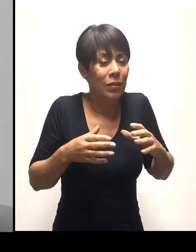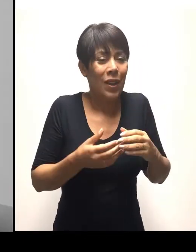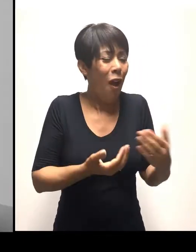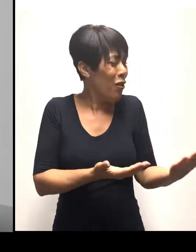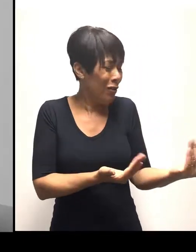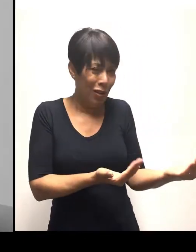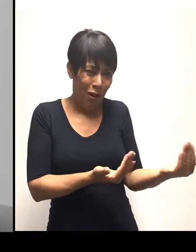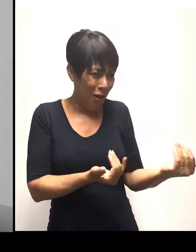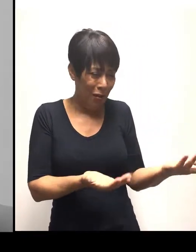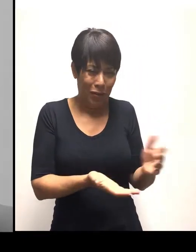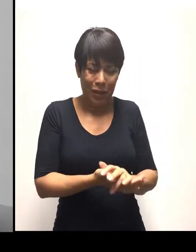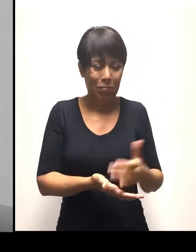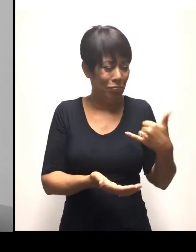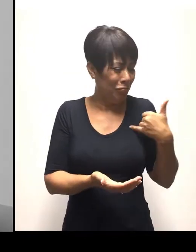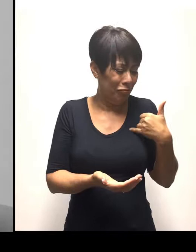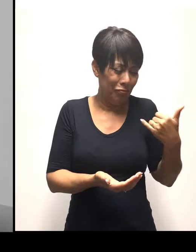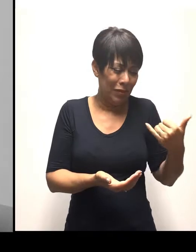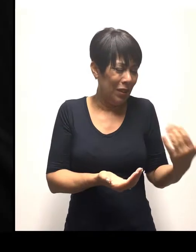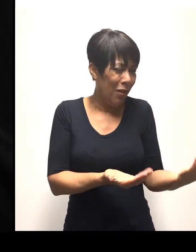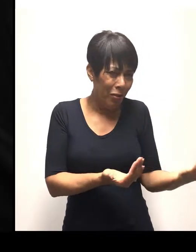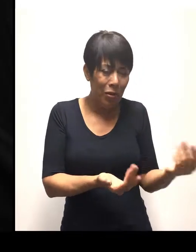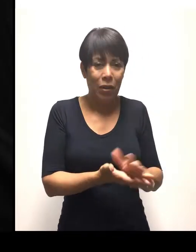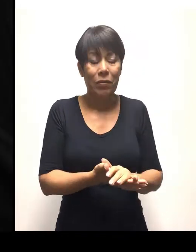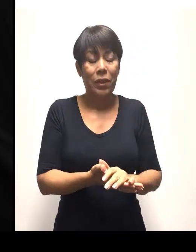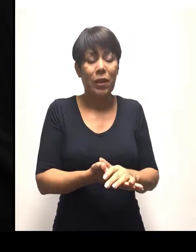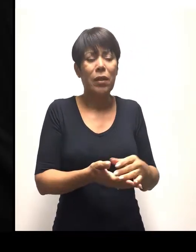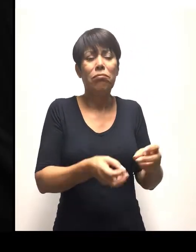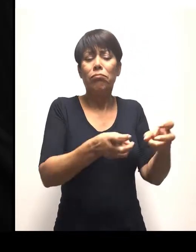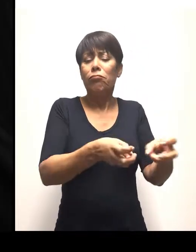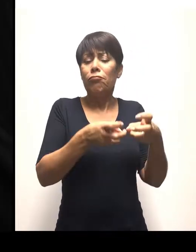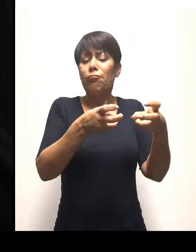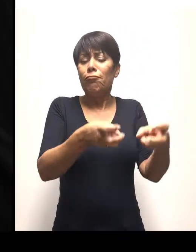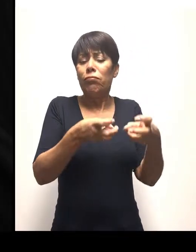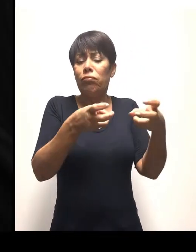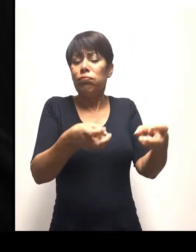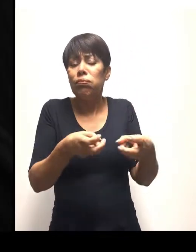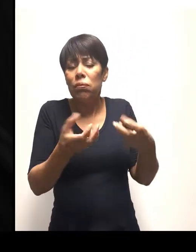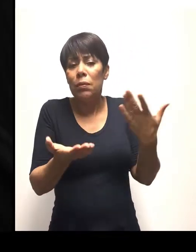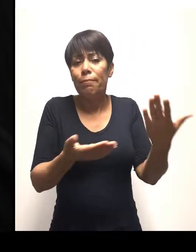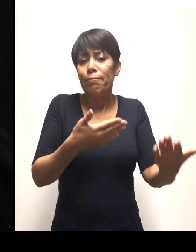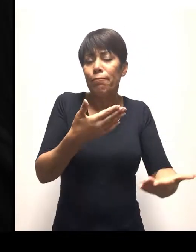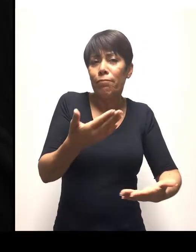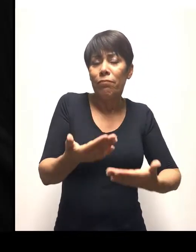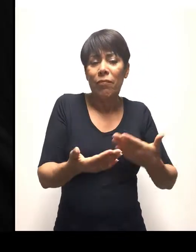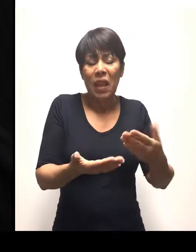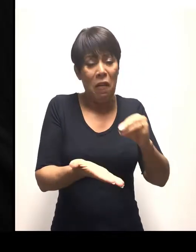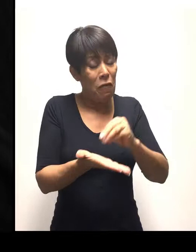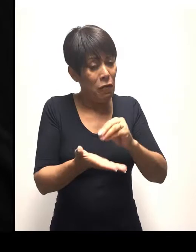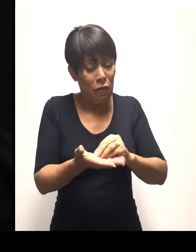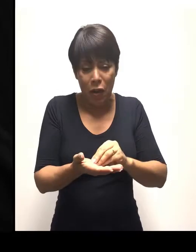nova, na juventude ainda. Quando eu começo a perceber bem as